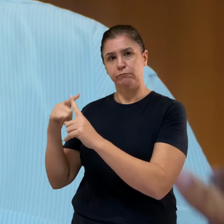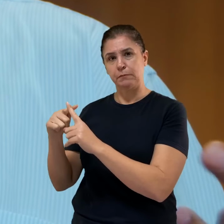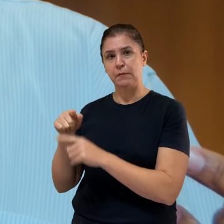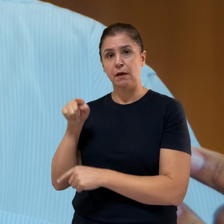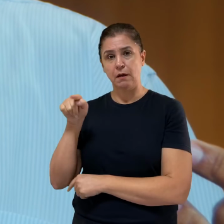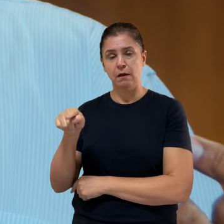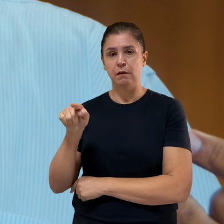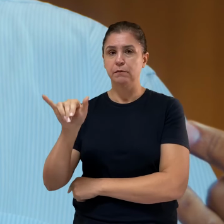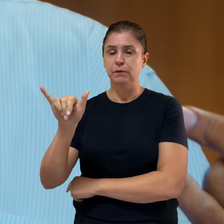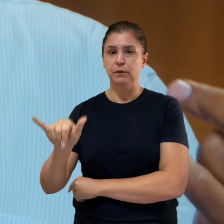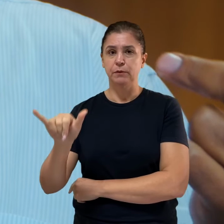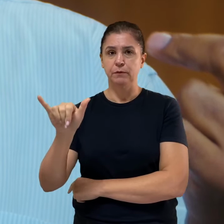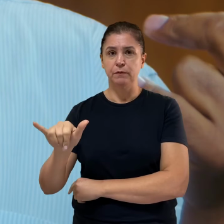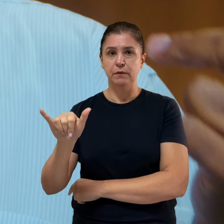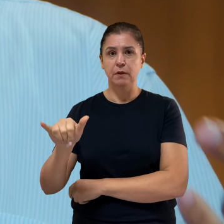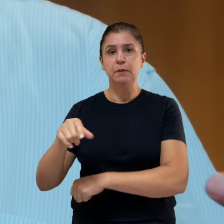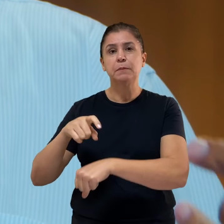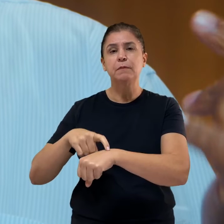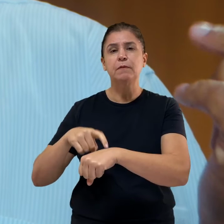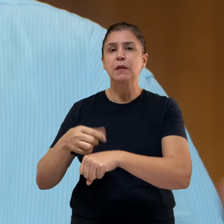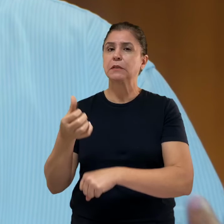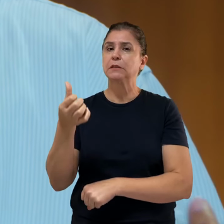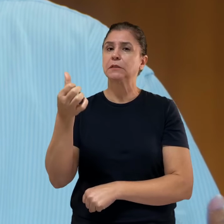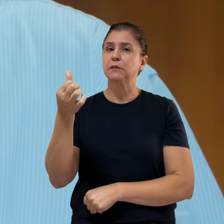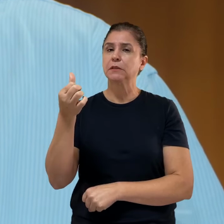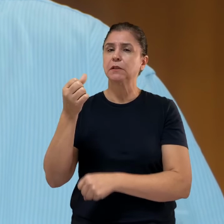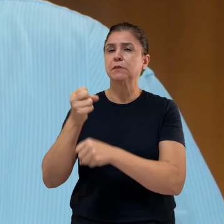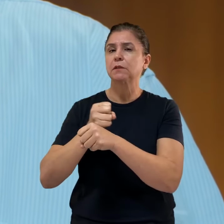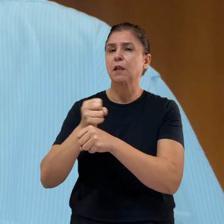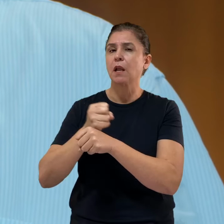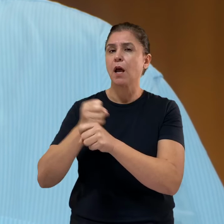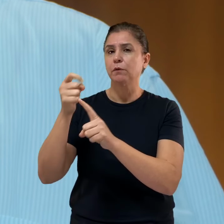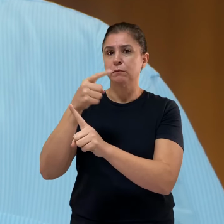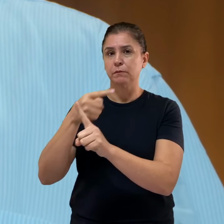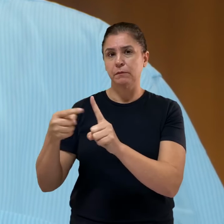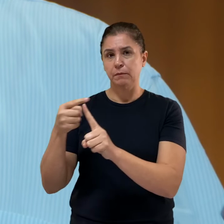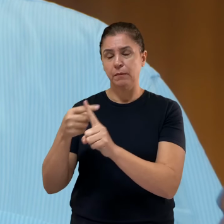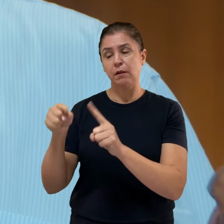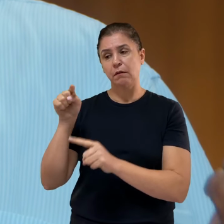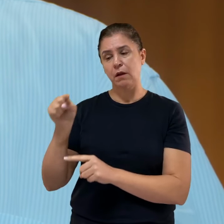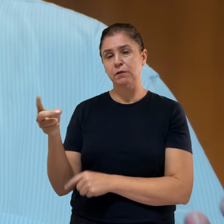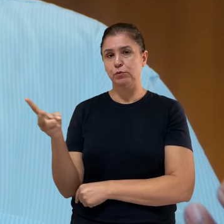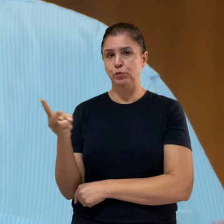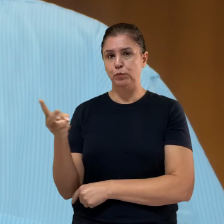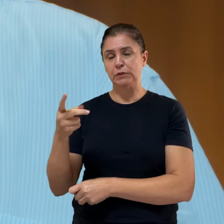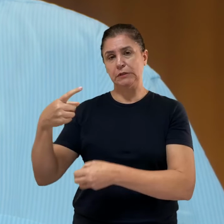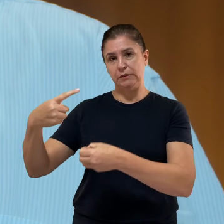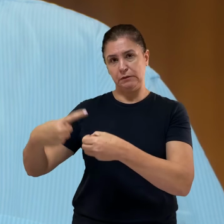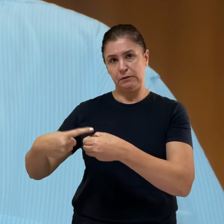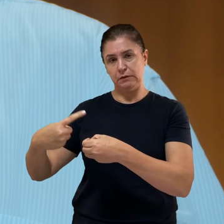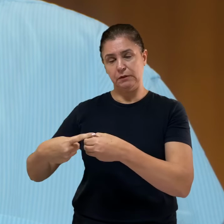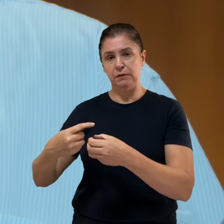E ali fiquei também por seis anos e meio em Caloré.